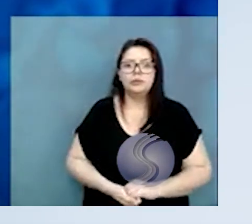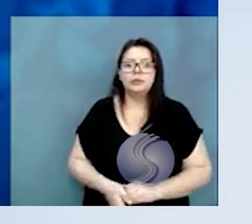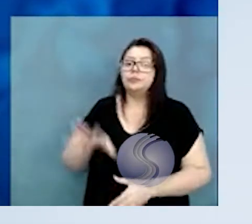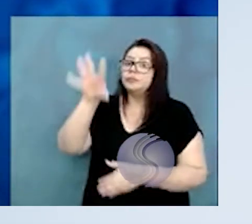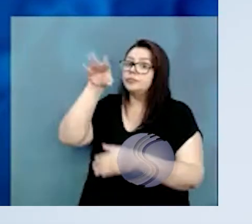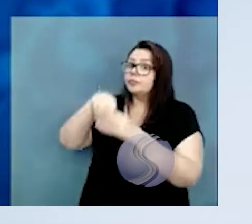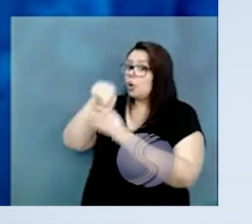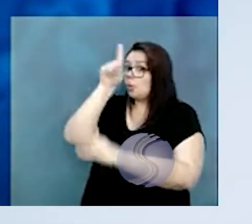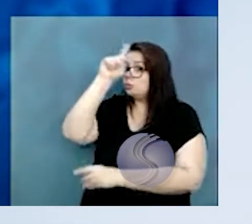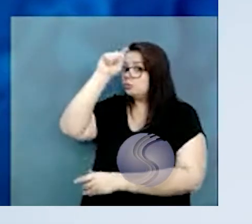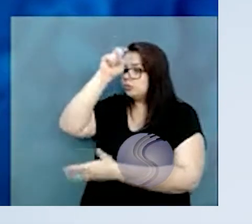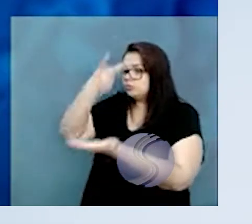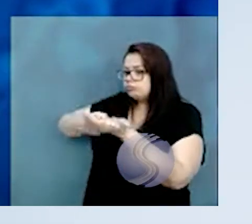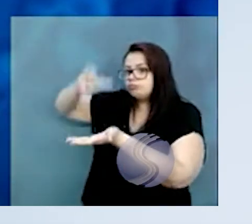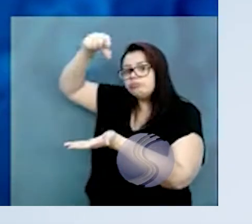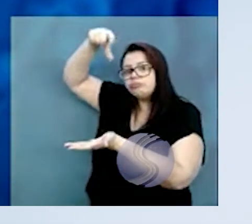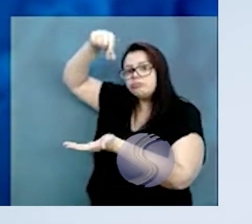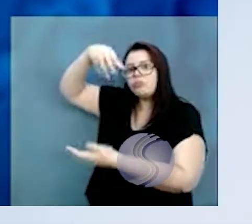há